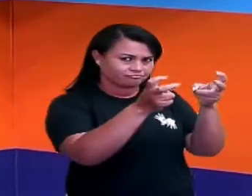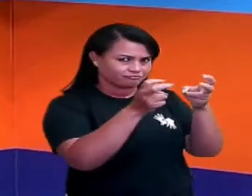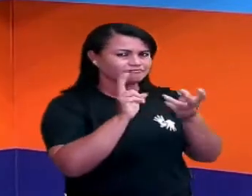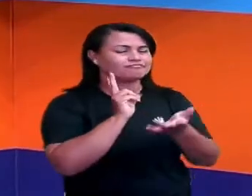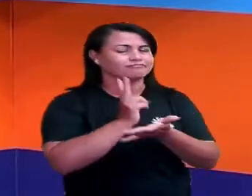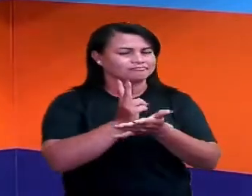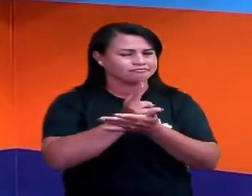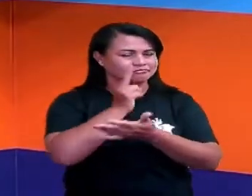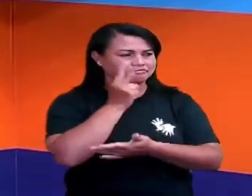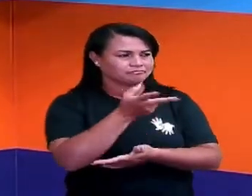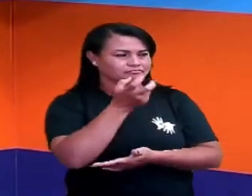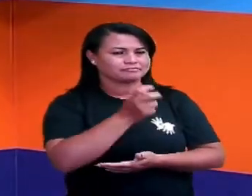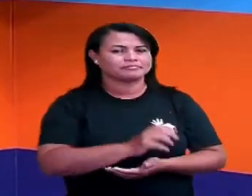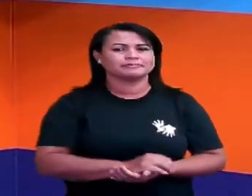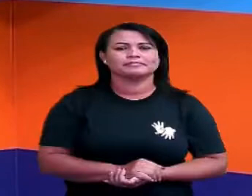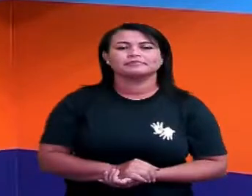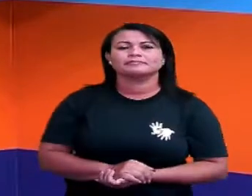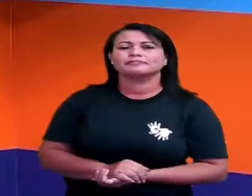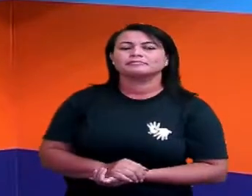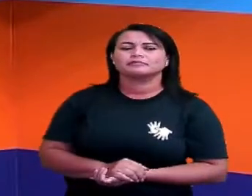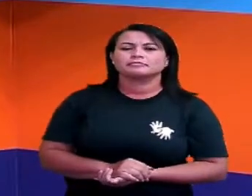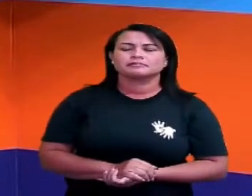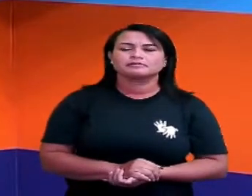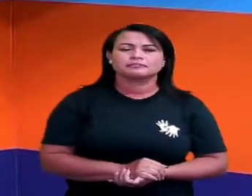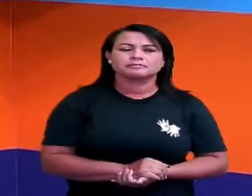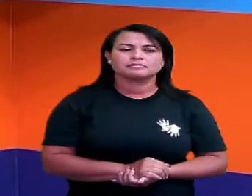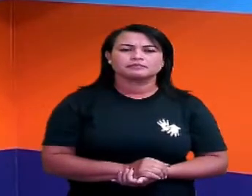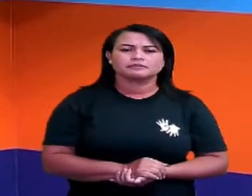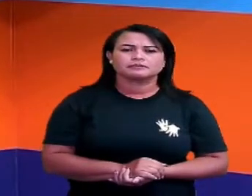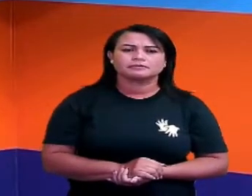seu redor.